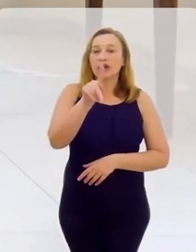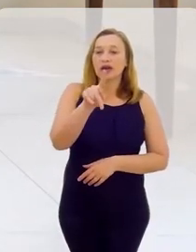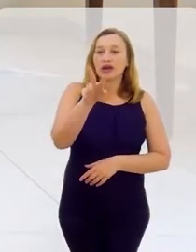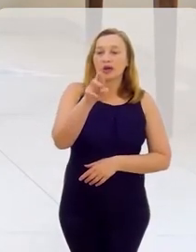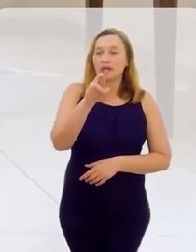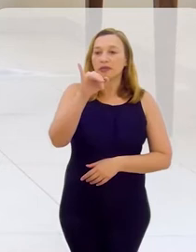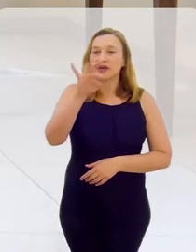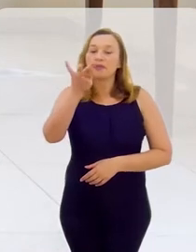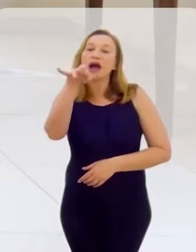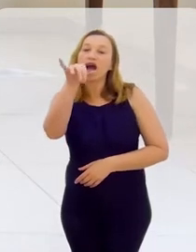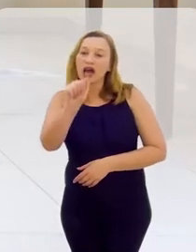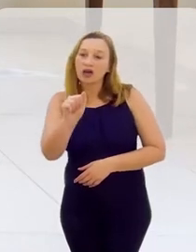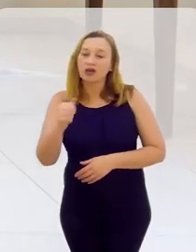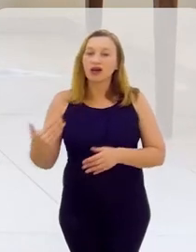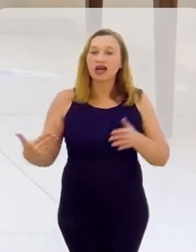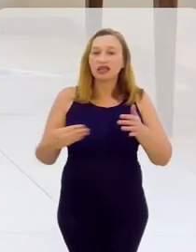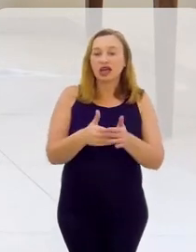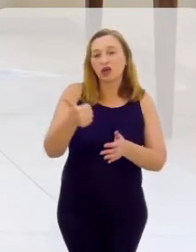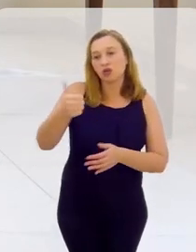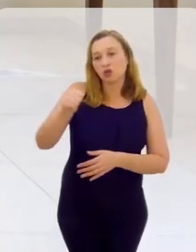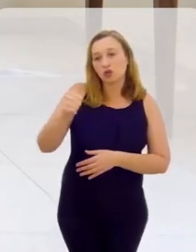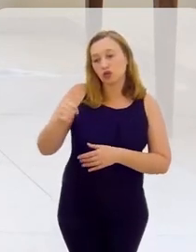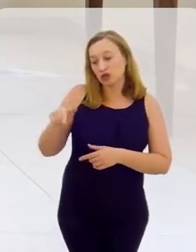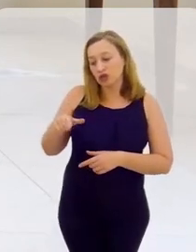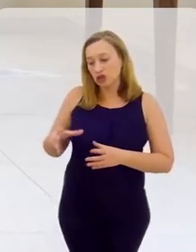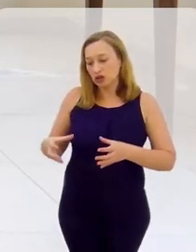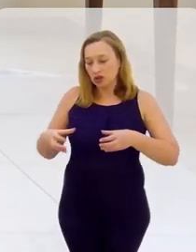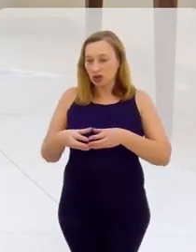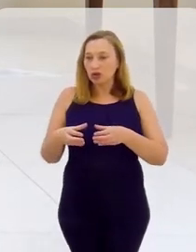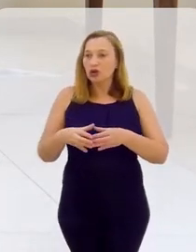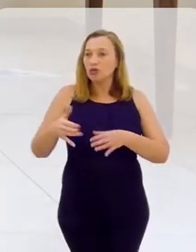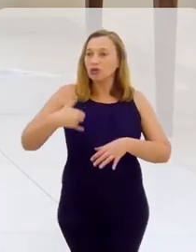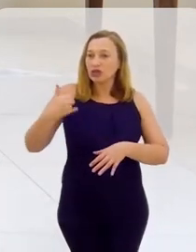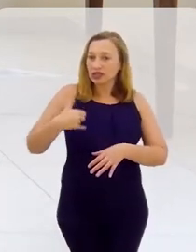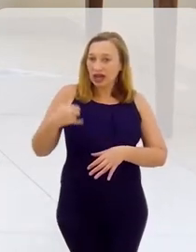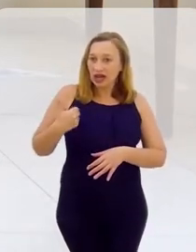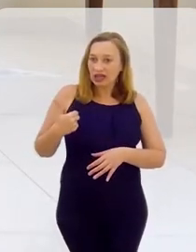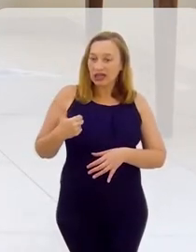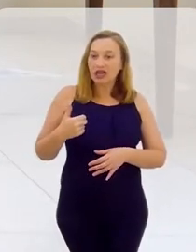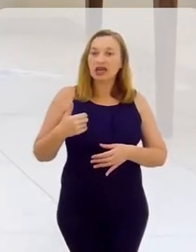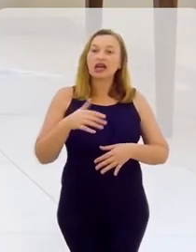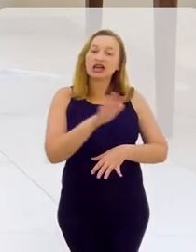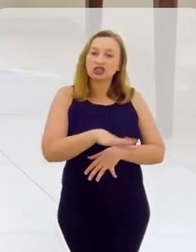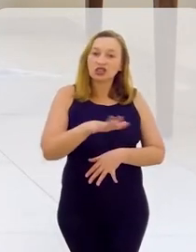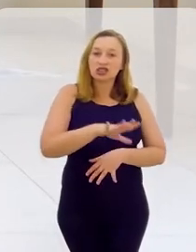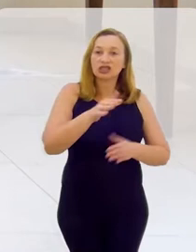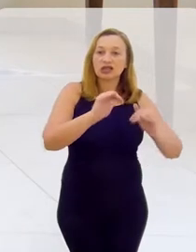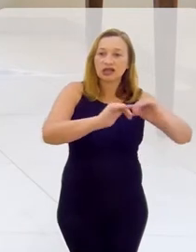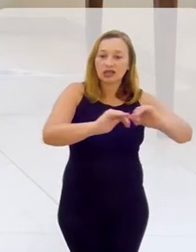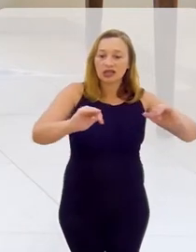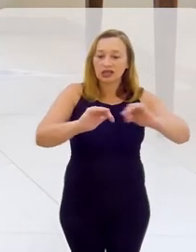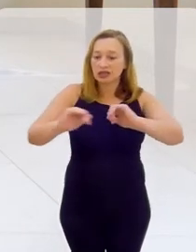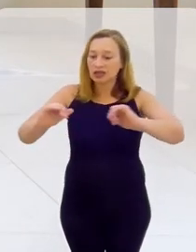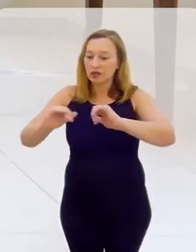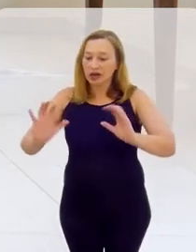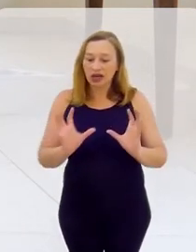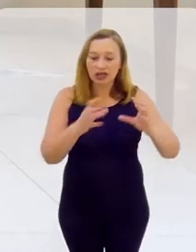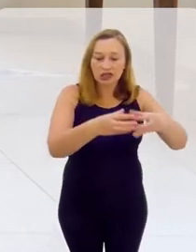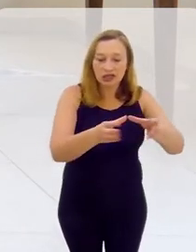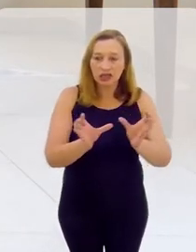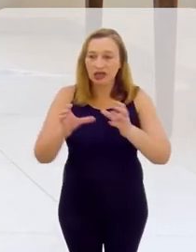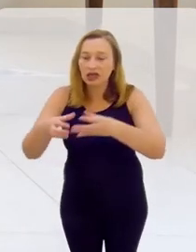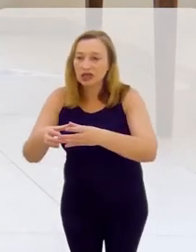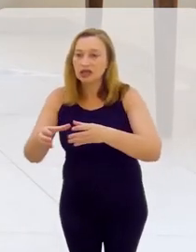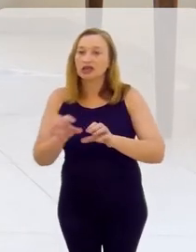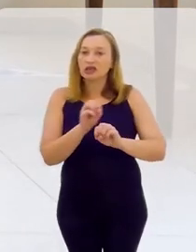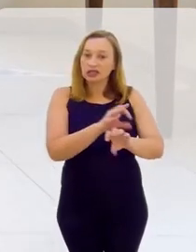vai ficar ali naquela organização até os 11 anos. E por idade, as crianças são separadas em classes, para que cada uma